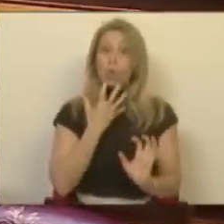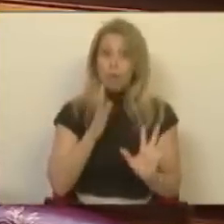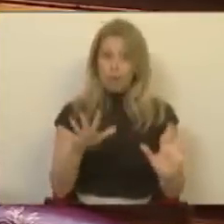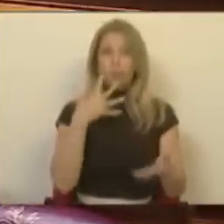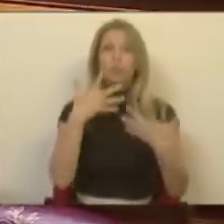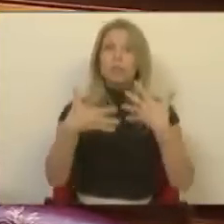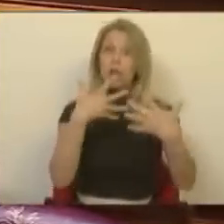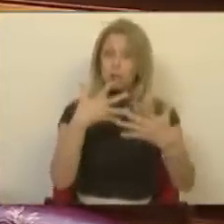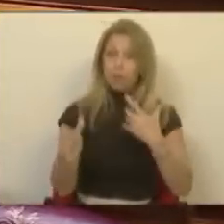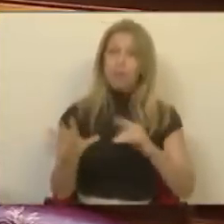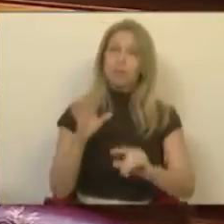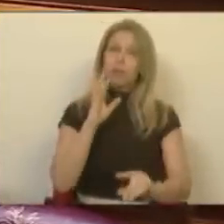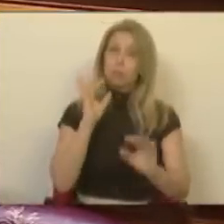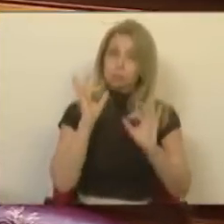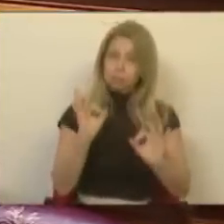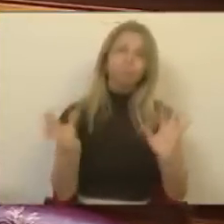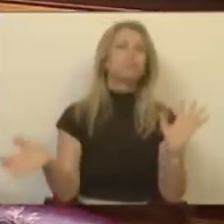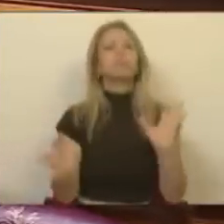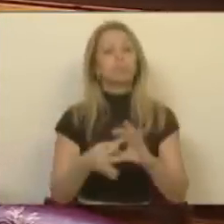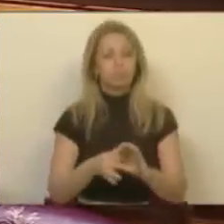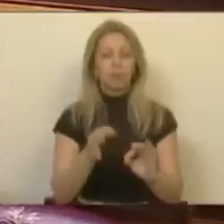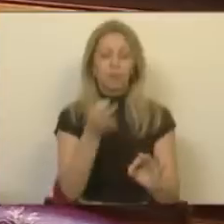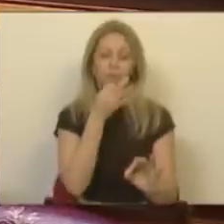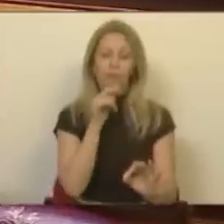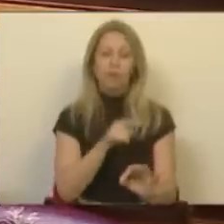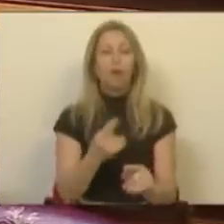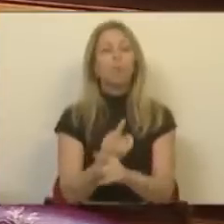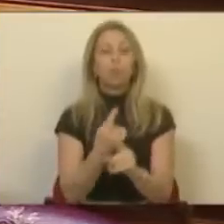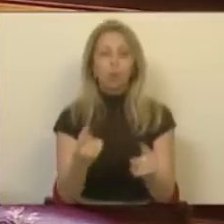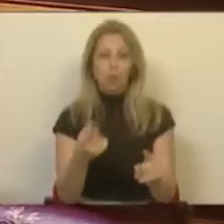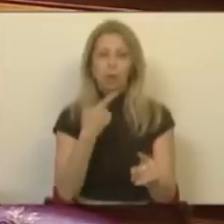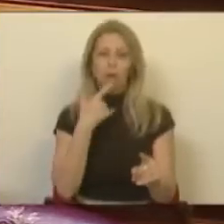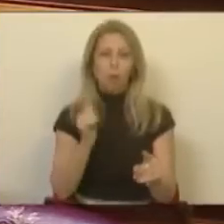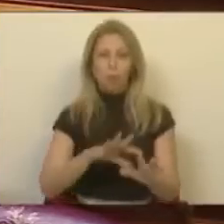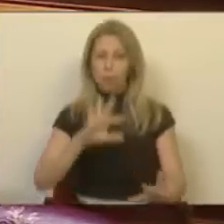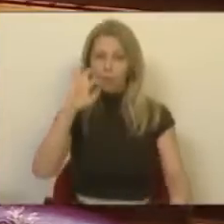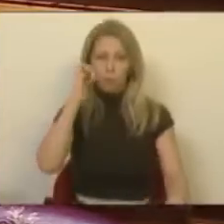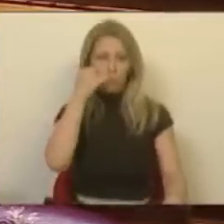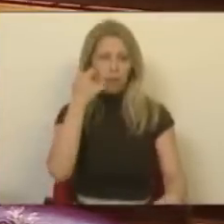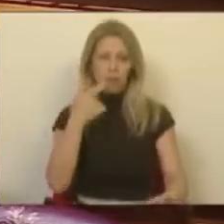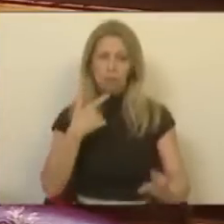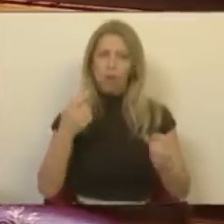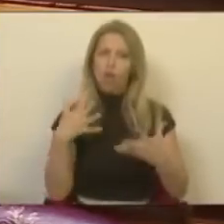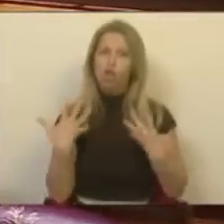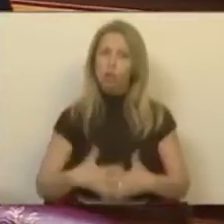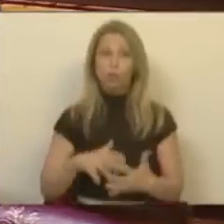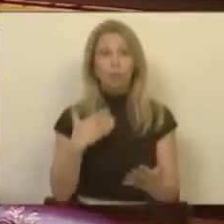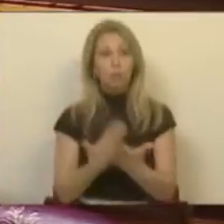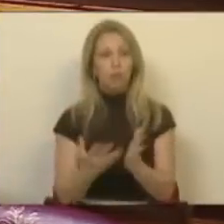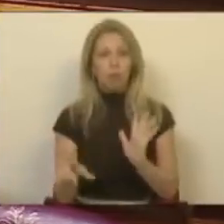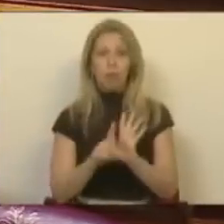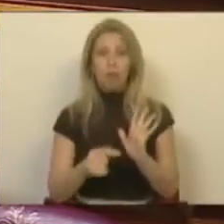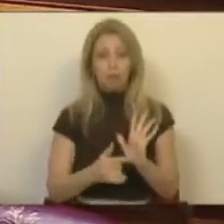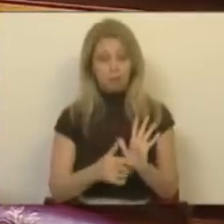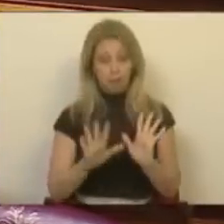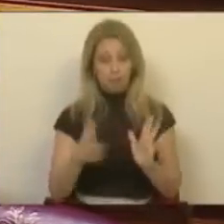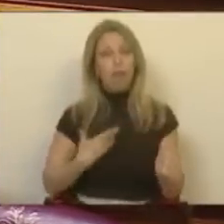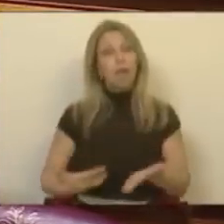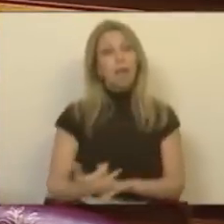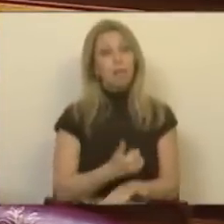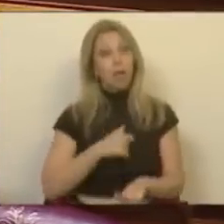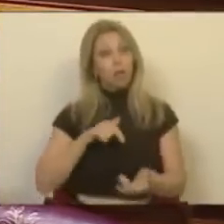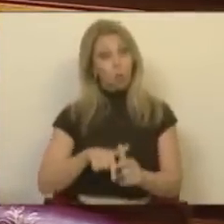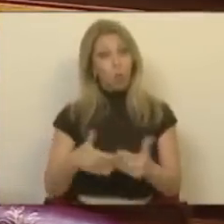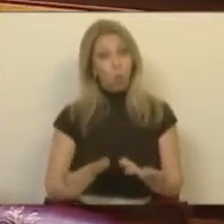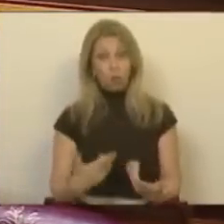porque não podemos pôr em causa aquilo que é a legalidade nessa medida podemos estar à vontade todos os dados que aqui hoje trazemos estão num